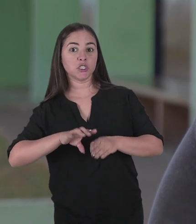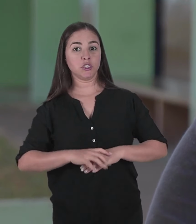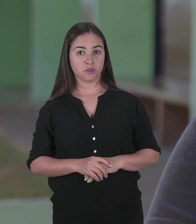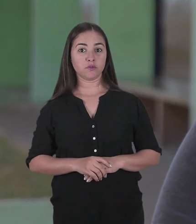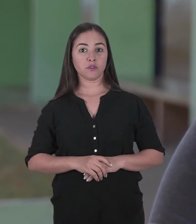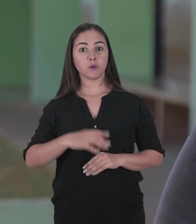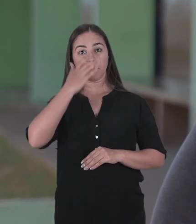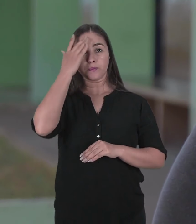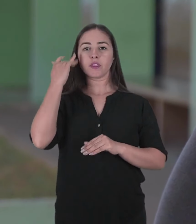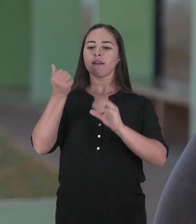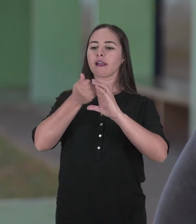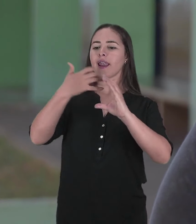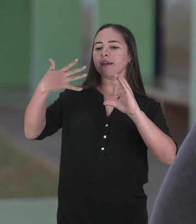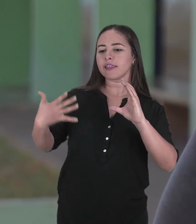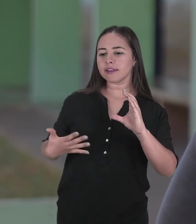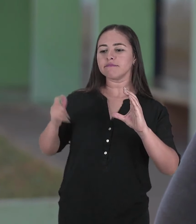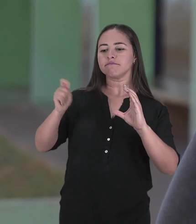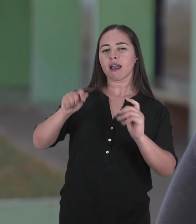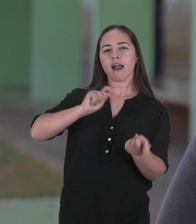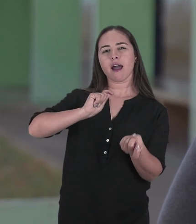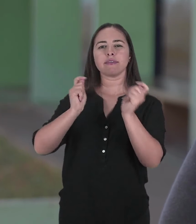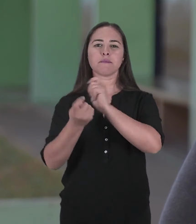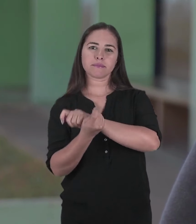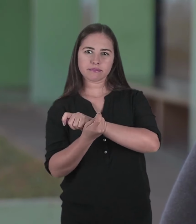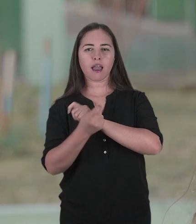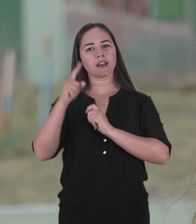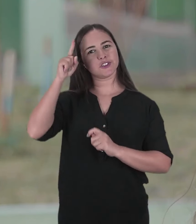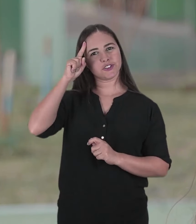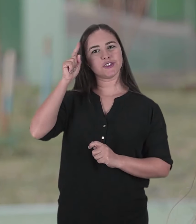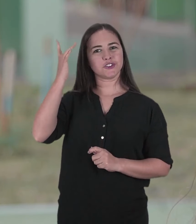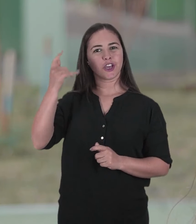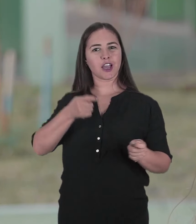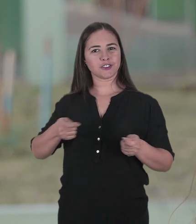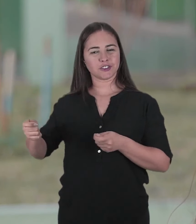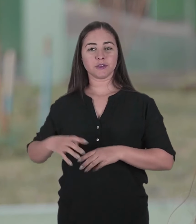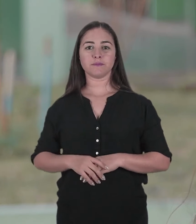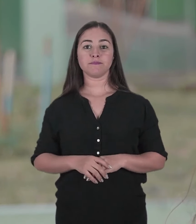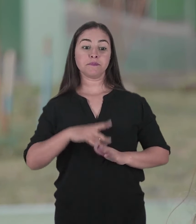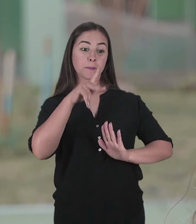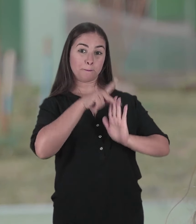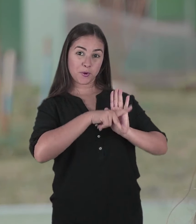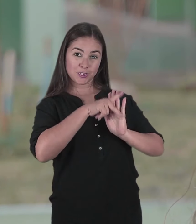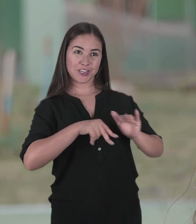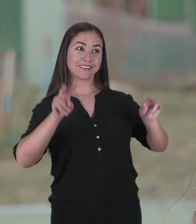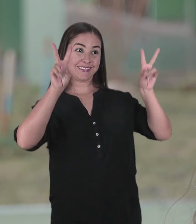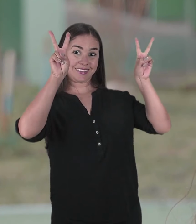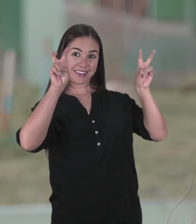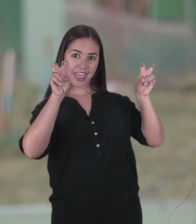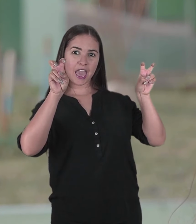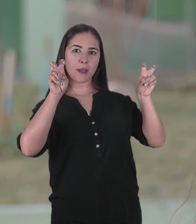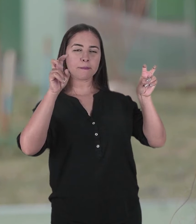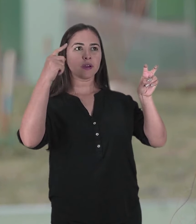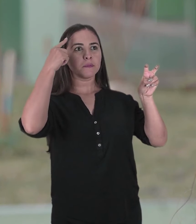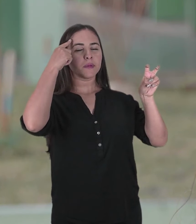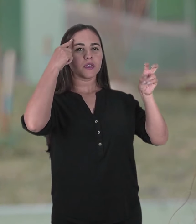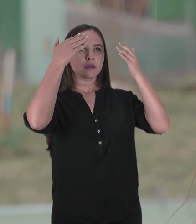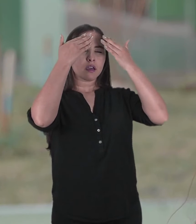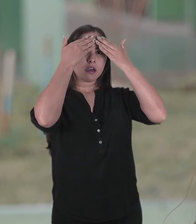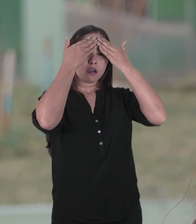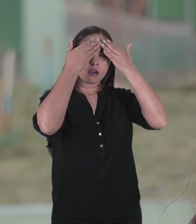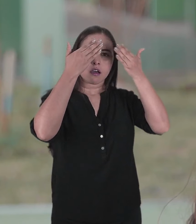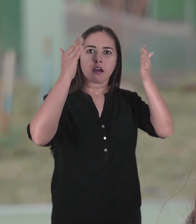algumas características de artigo científico que a gente pode adaptar aqui no nosso dia a dia. O projeto, o tema mesmo, abriu não só as nossas mentes